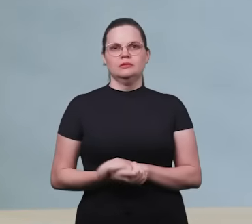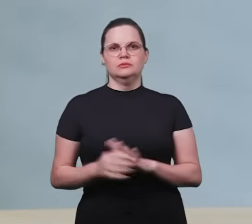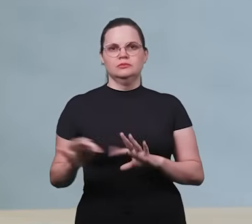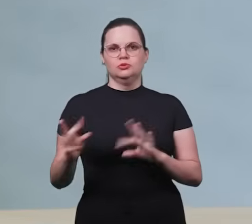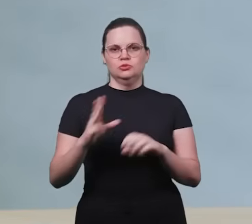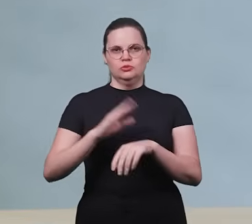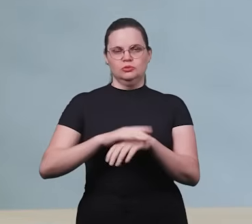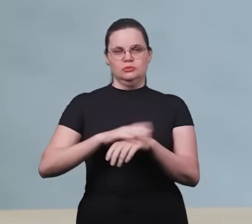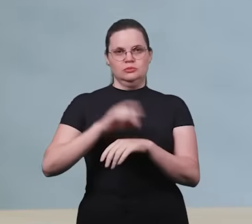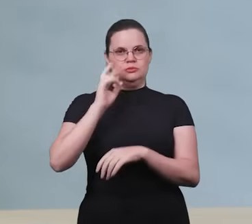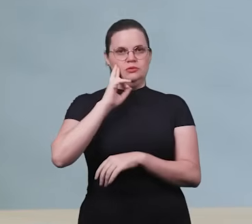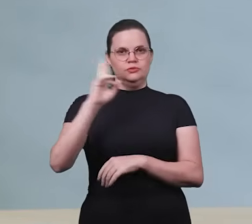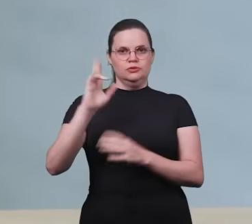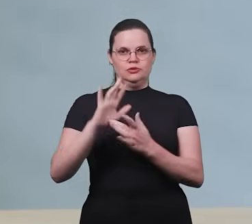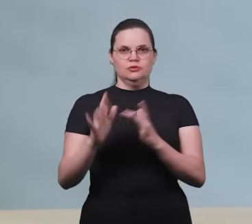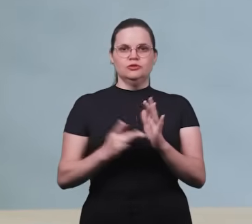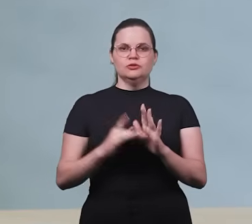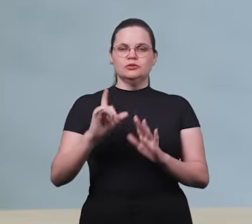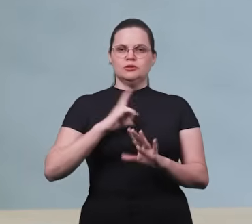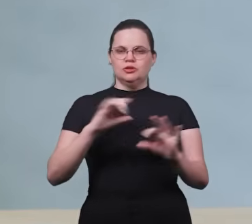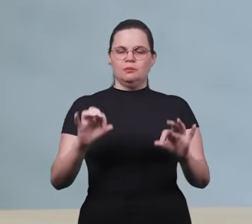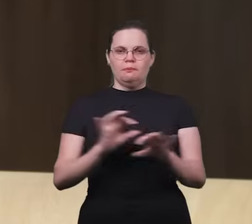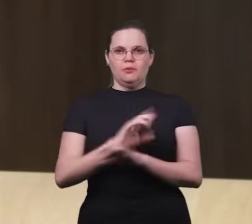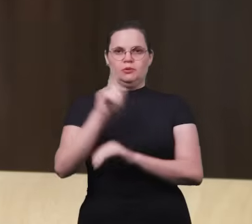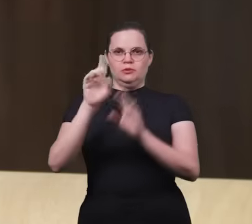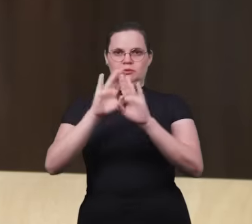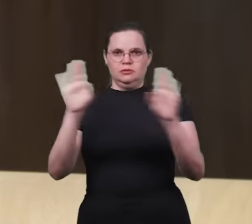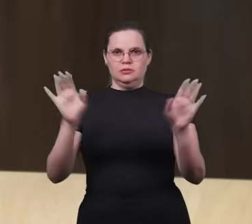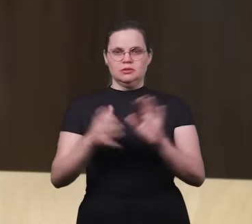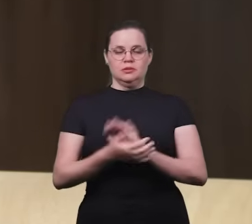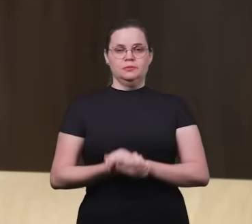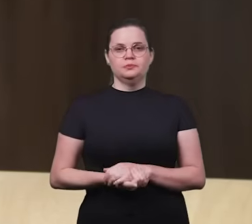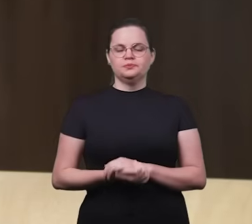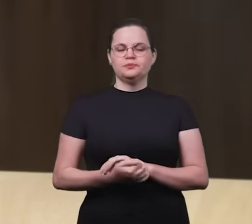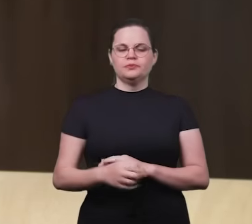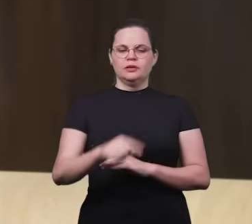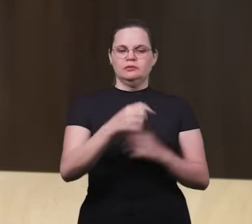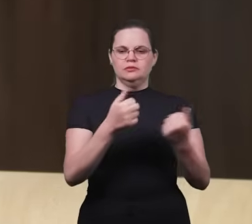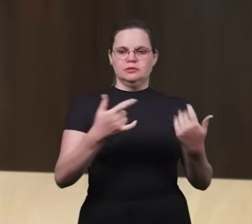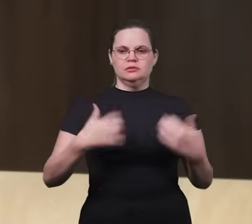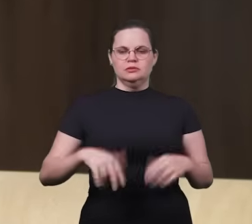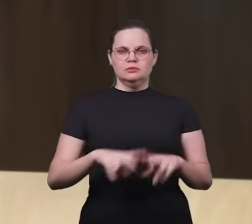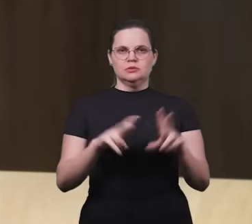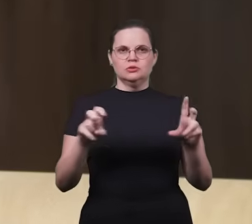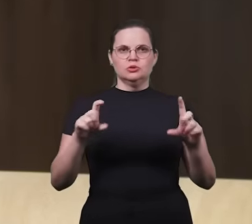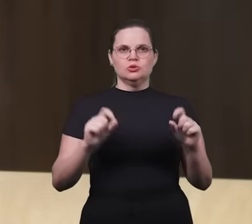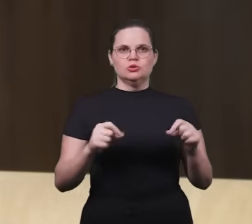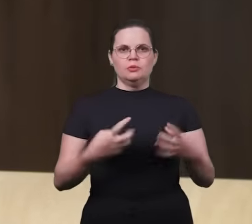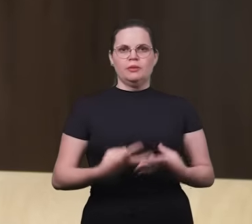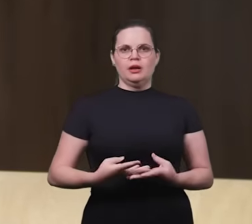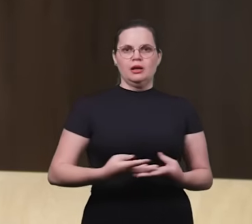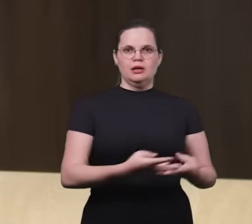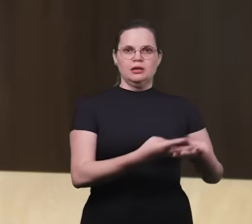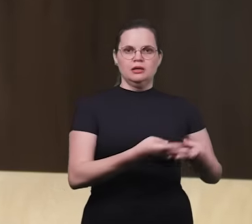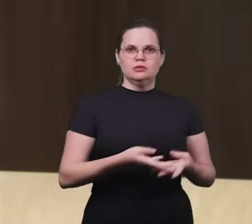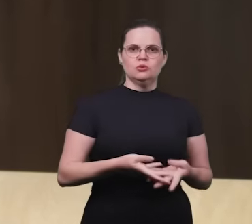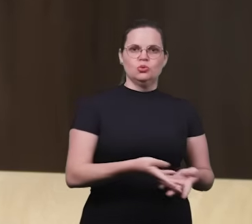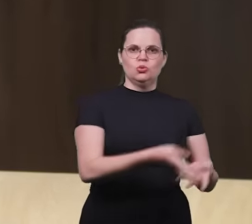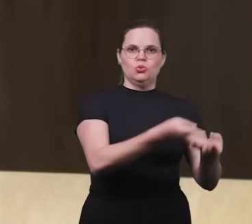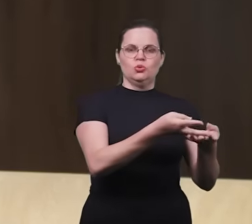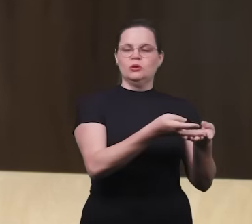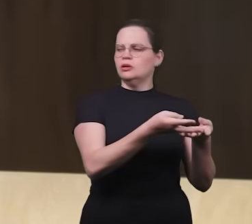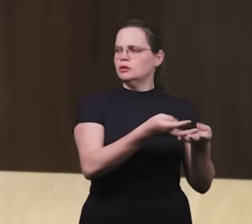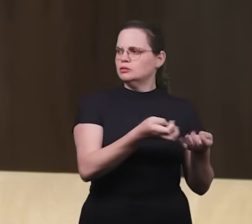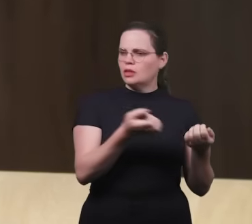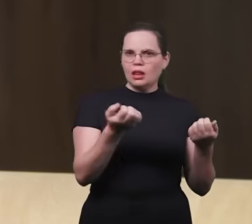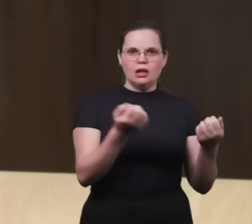ideal estabelecida pelo Senhor desde a eternidade. Dentro disso que você falou sobre lançar fora a rede,